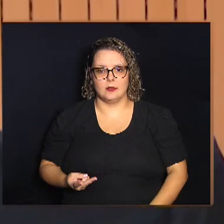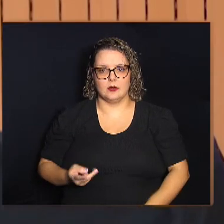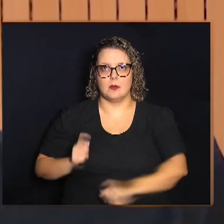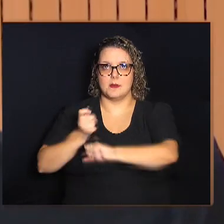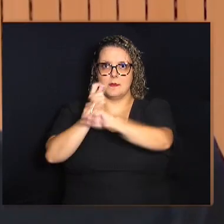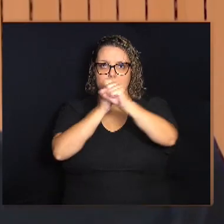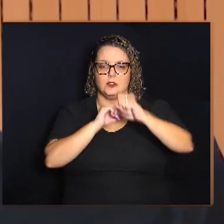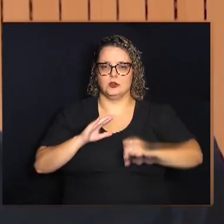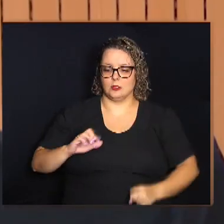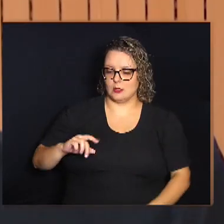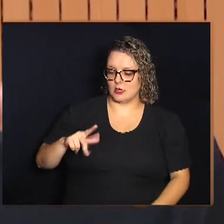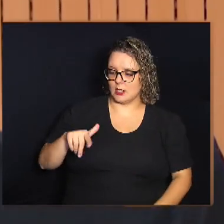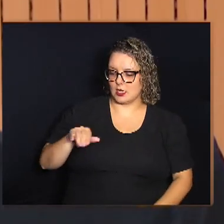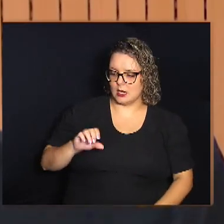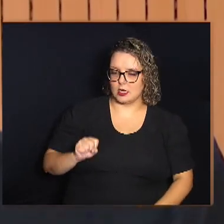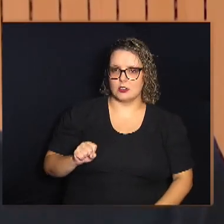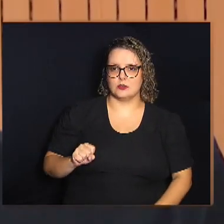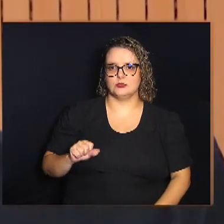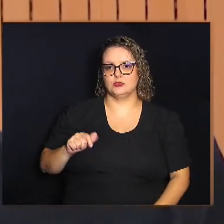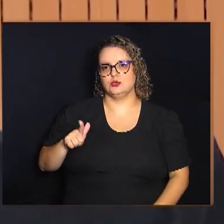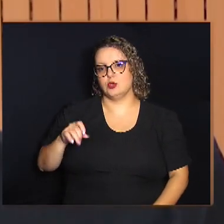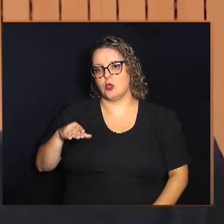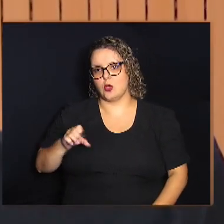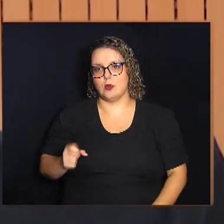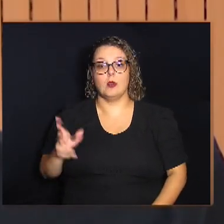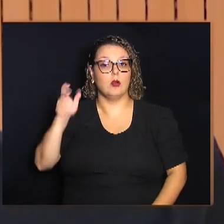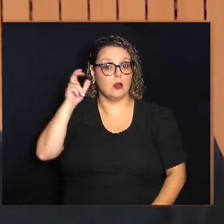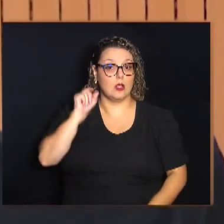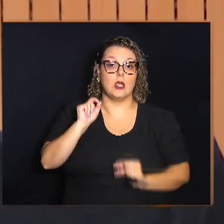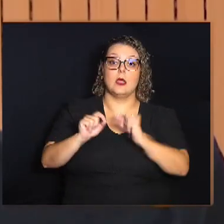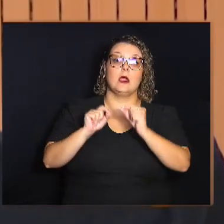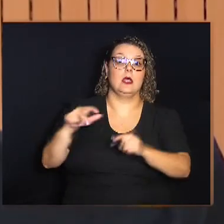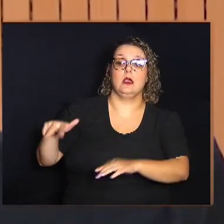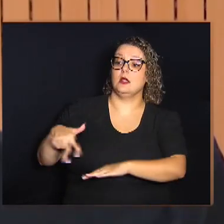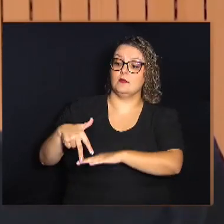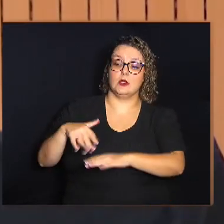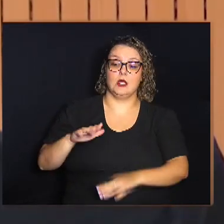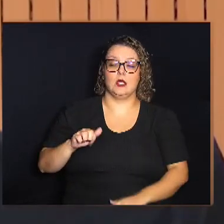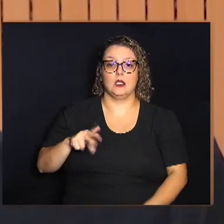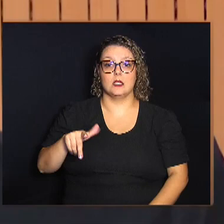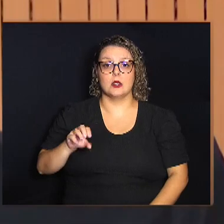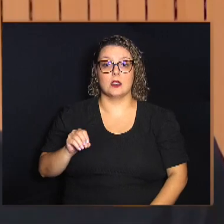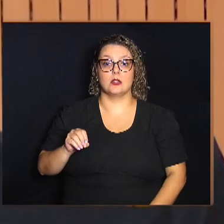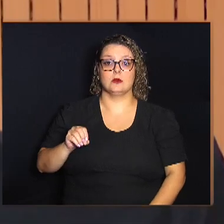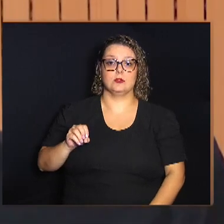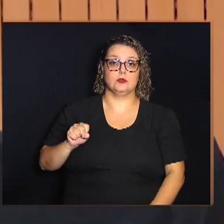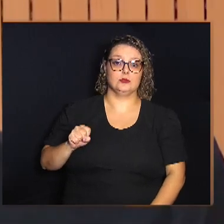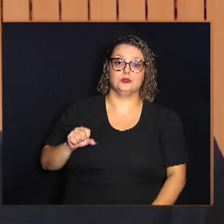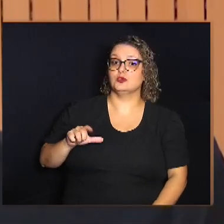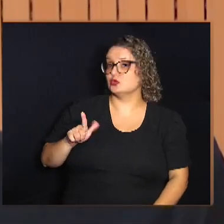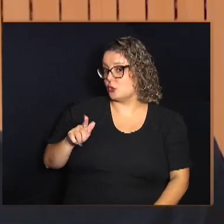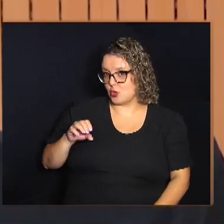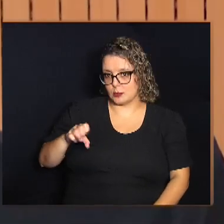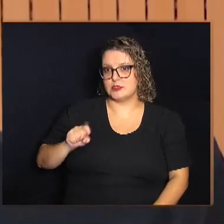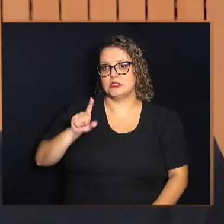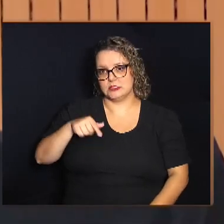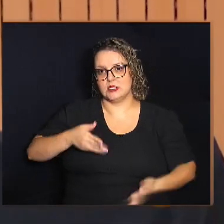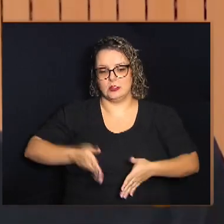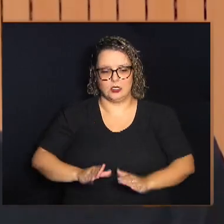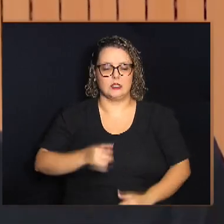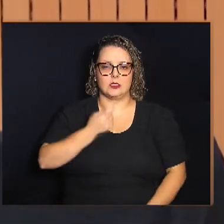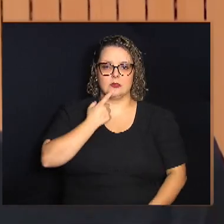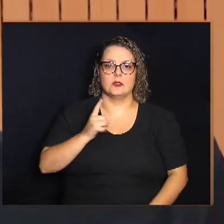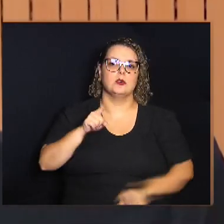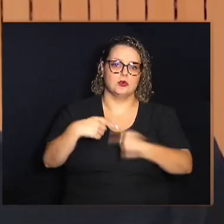Gomes, né? Ou pela primeira vez ouvir dizer quem foi Carlos Gomes, que ele era um campineiro, e assim por diante, com outros marcos